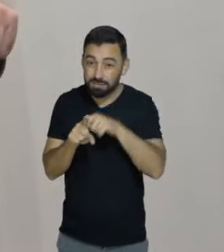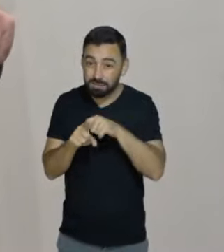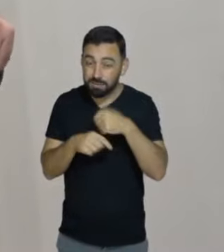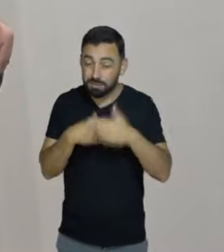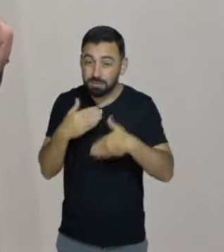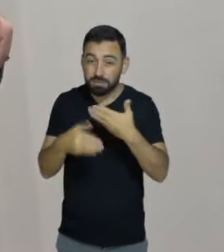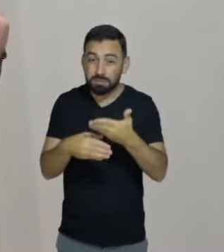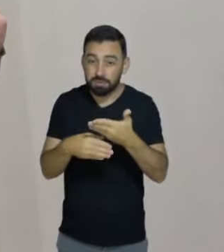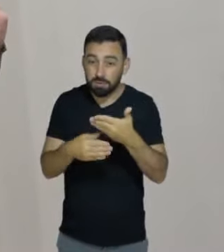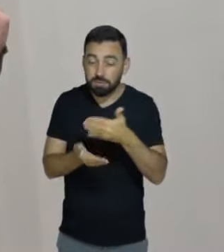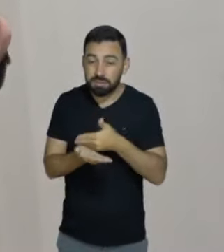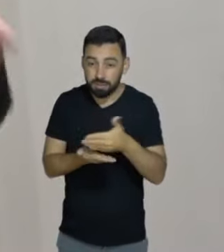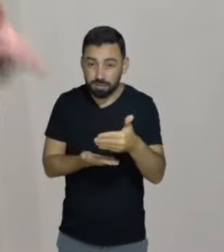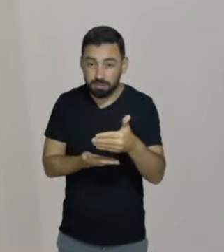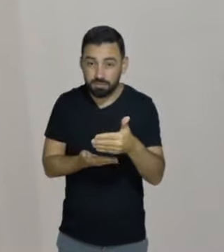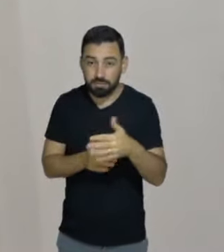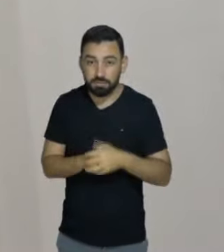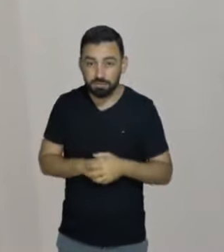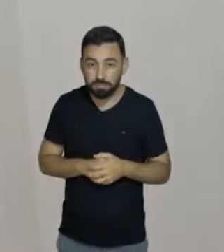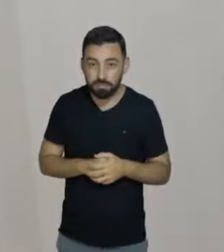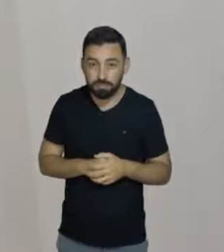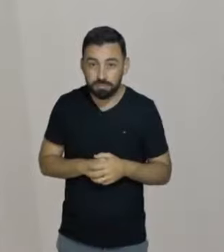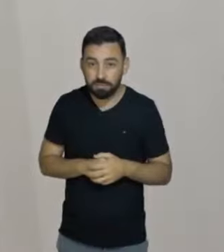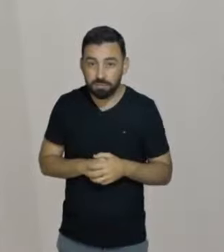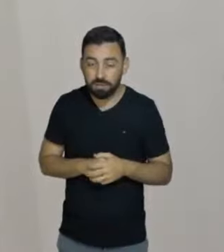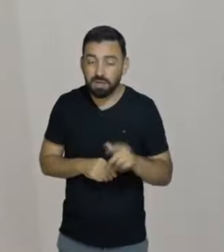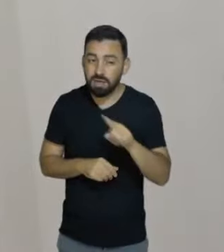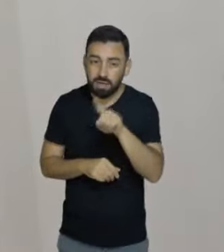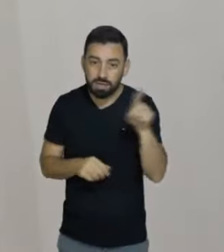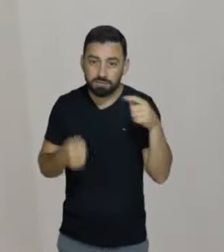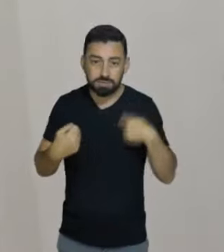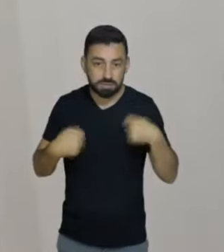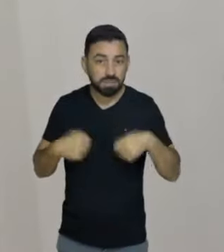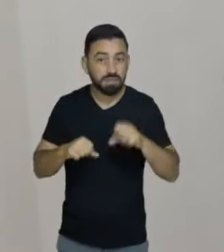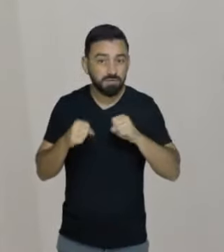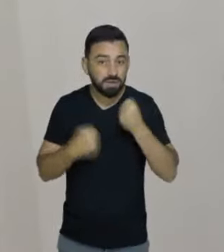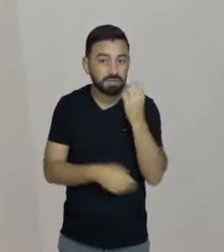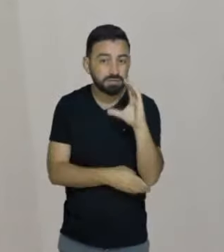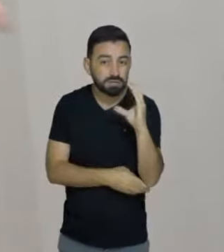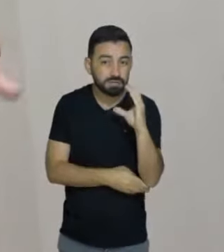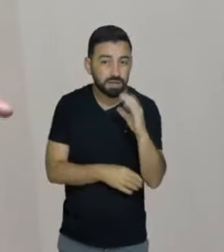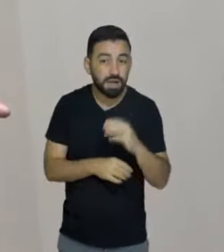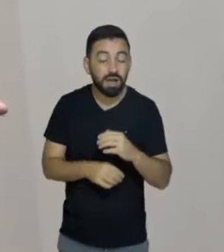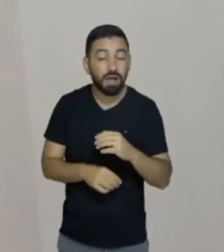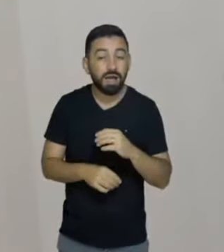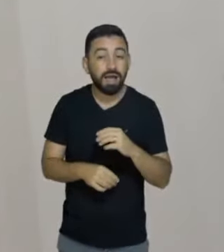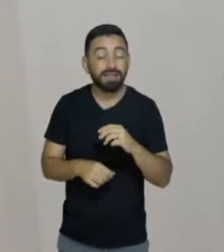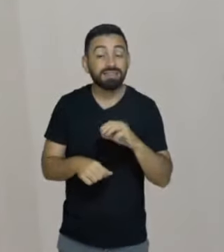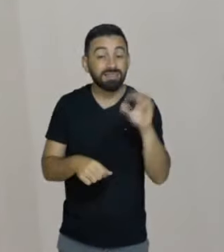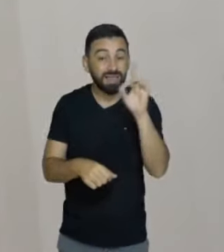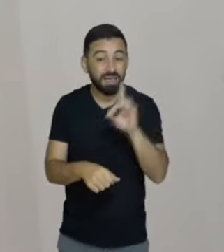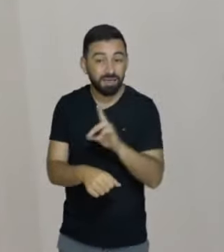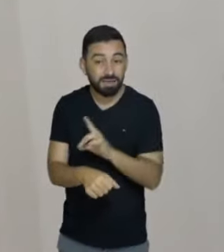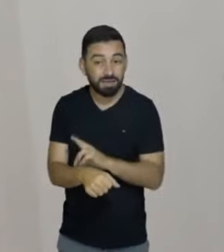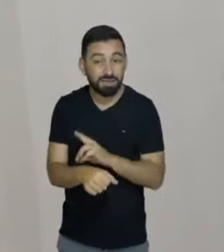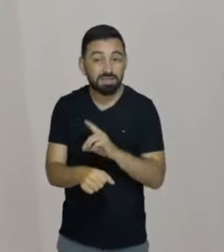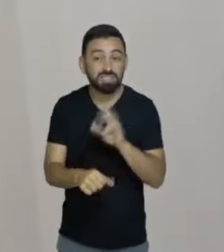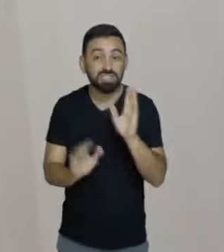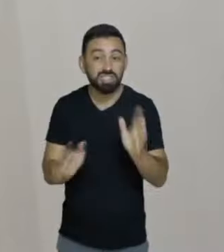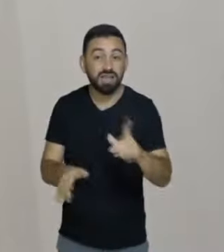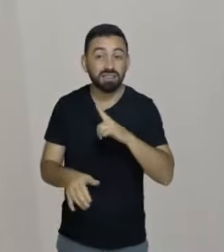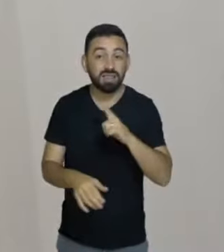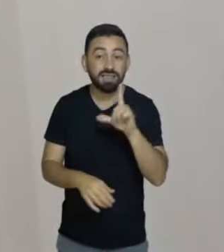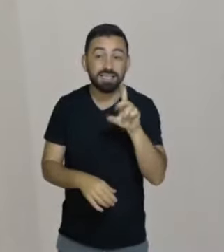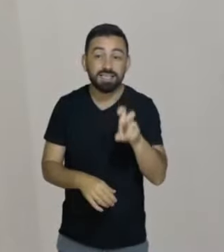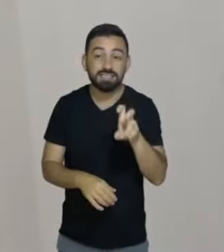mercado. Para aqueles que tanto defendem ciência, a vacina da dengue há mais de 15 anos existe